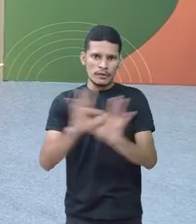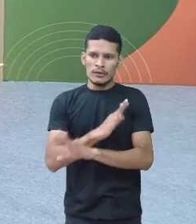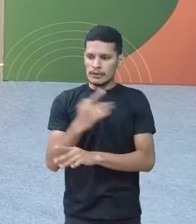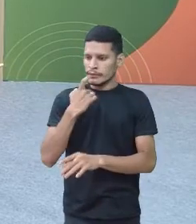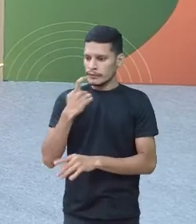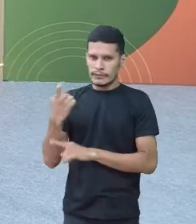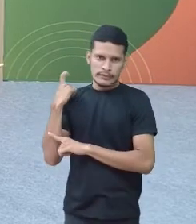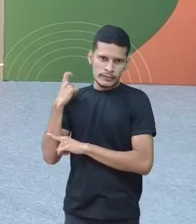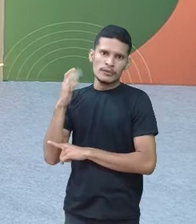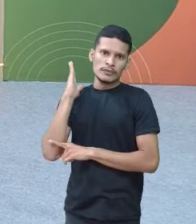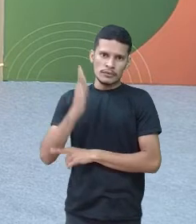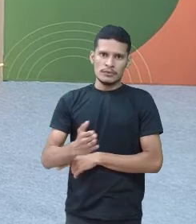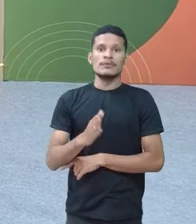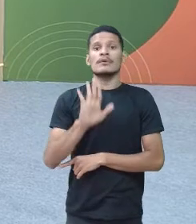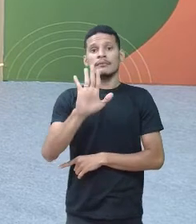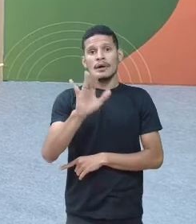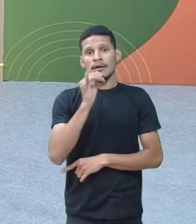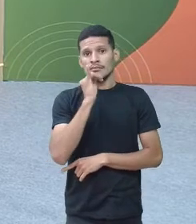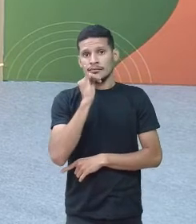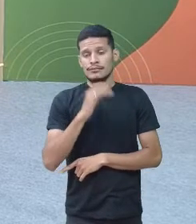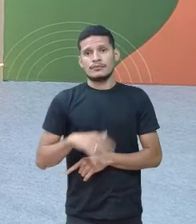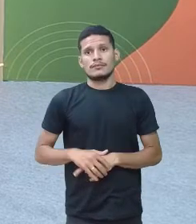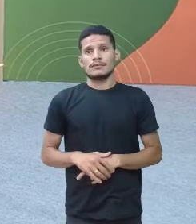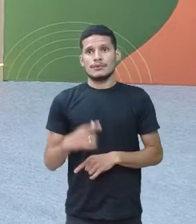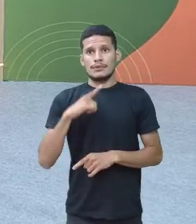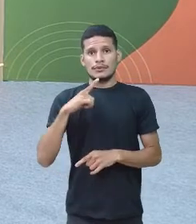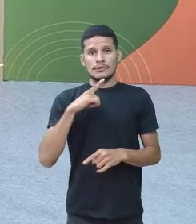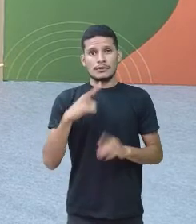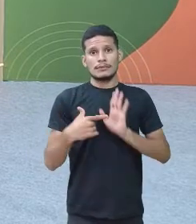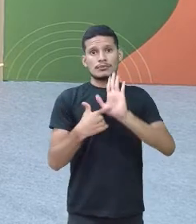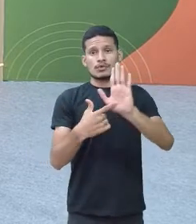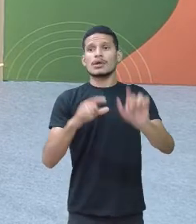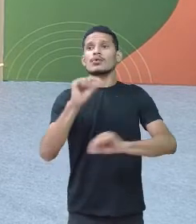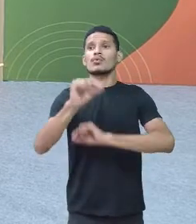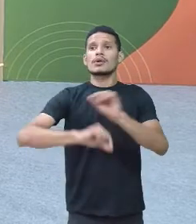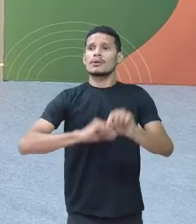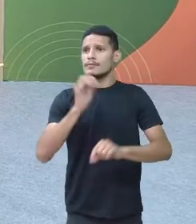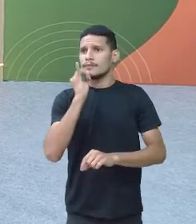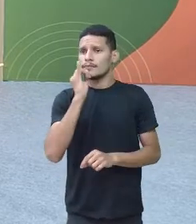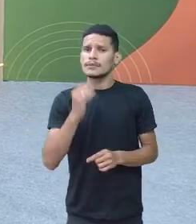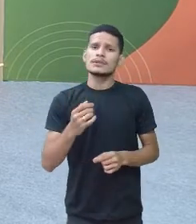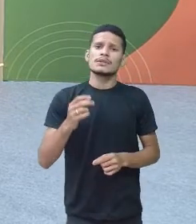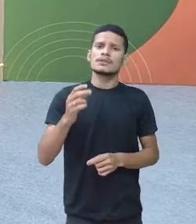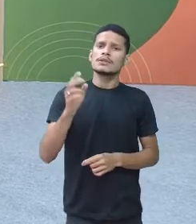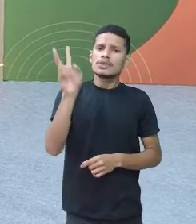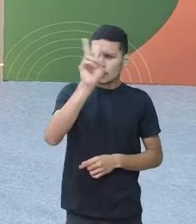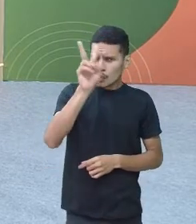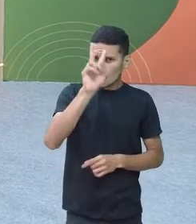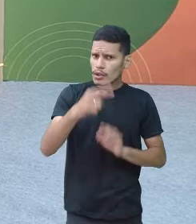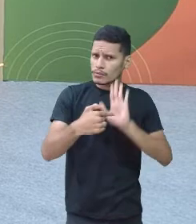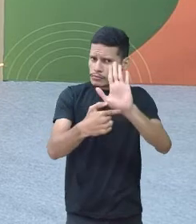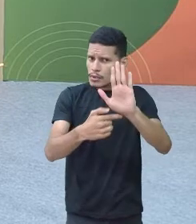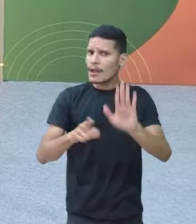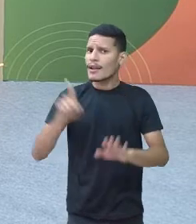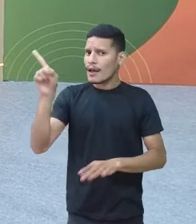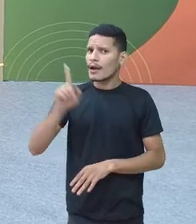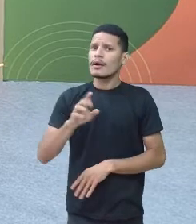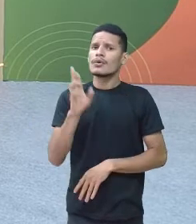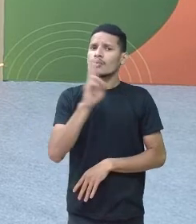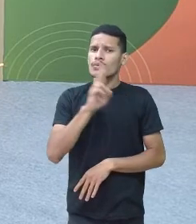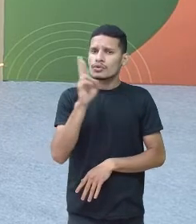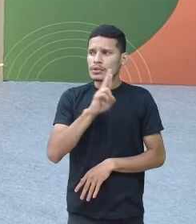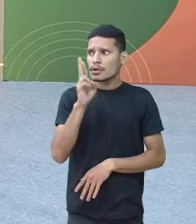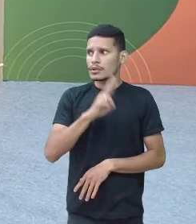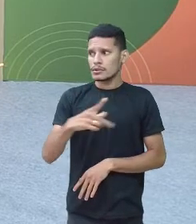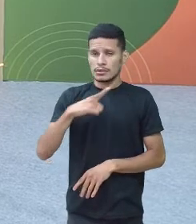né? E aí eu trouxe para vocês hoje um relato da Rússia, né? Que